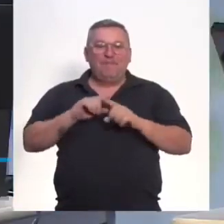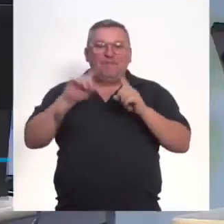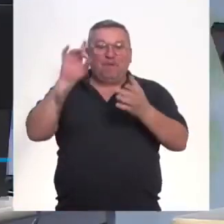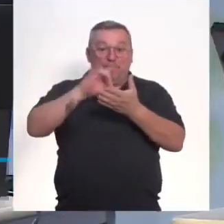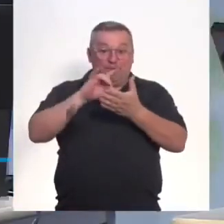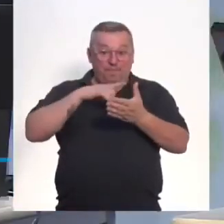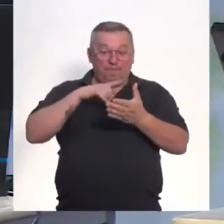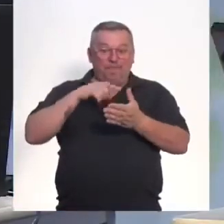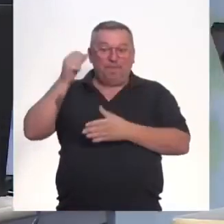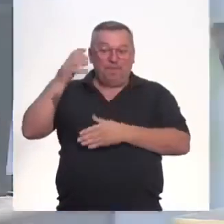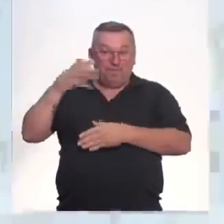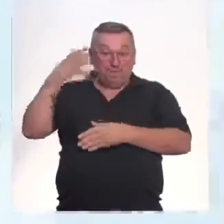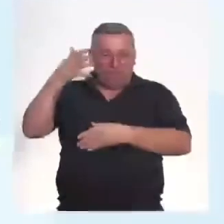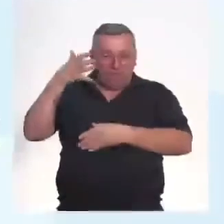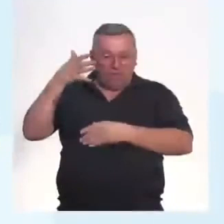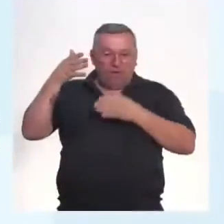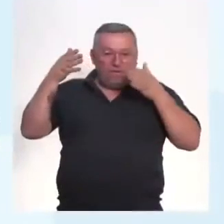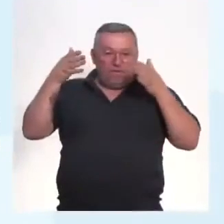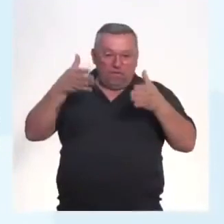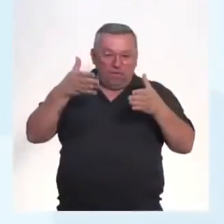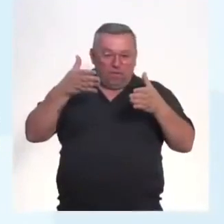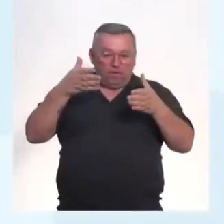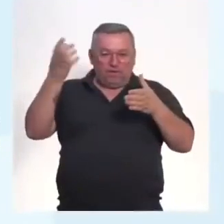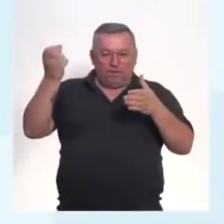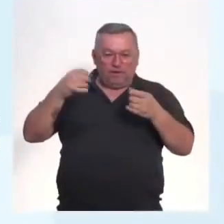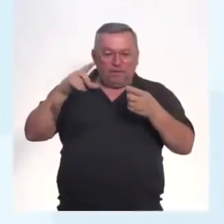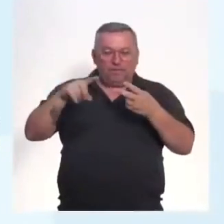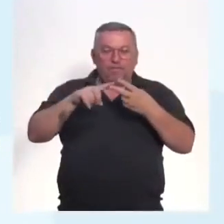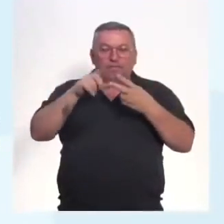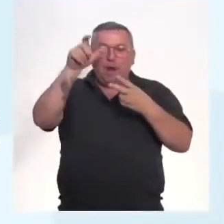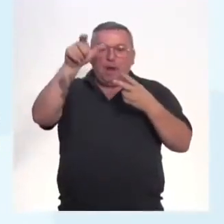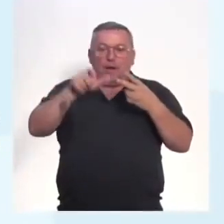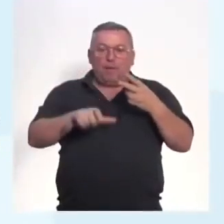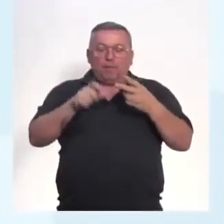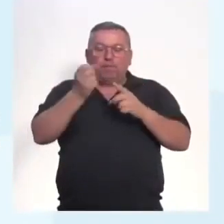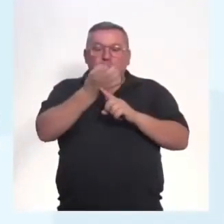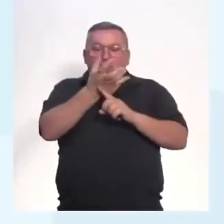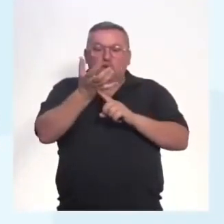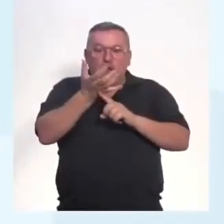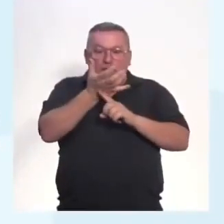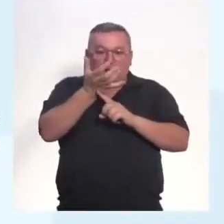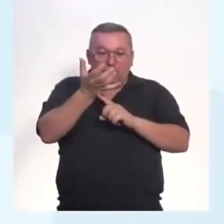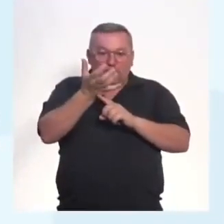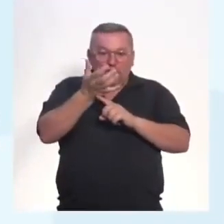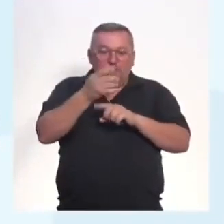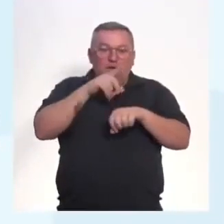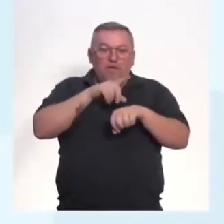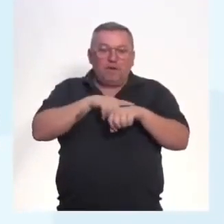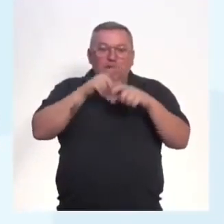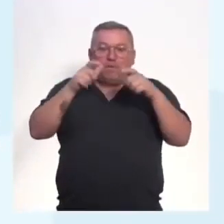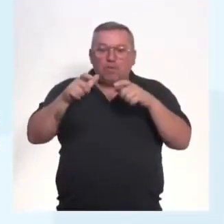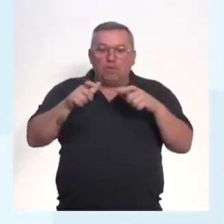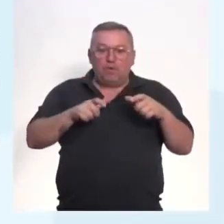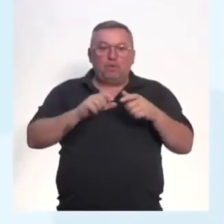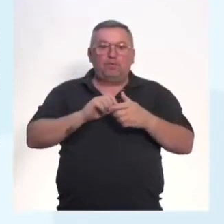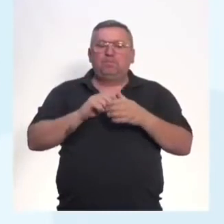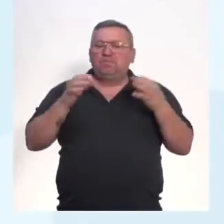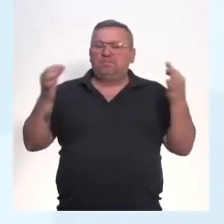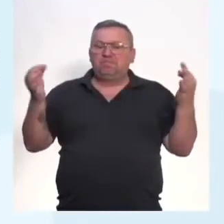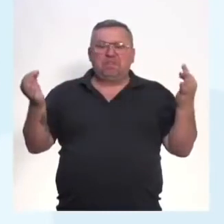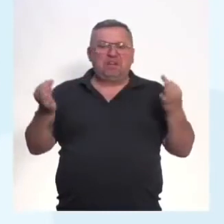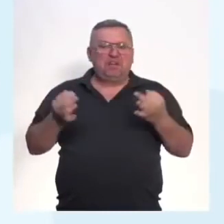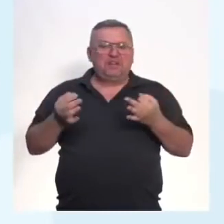Nós temos lá o narrador, que é o foco narrativo, né? Personagens, tempo, espaço e enredo.